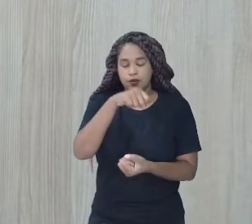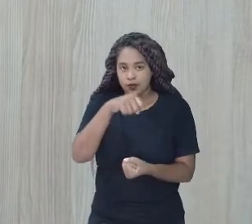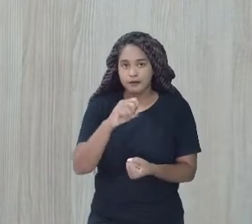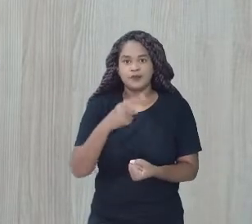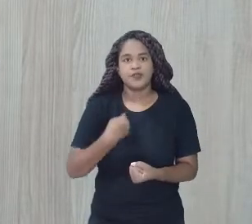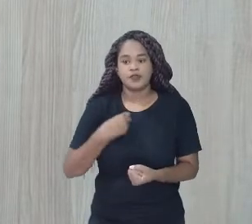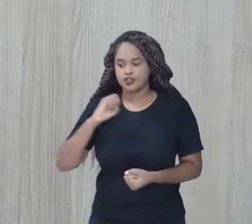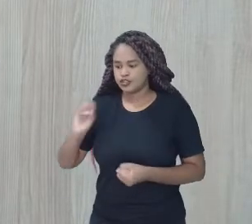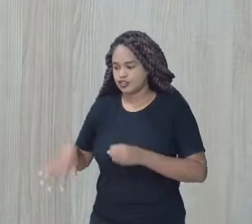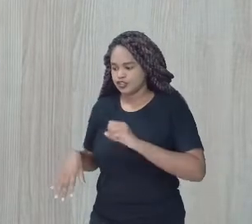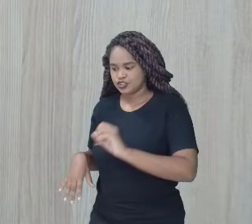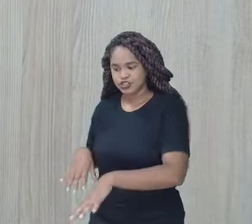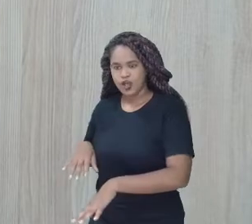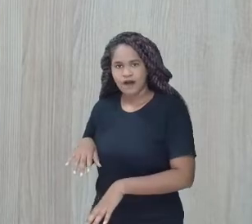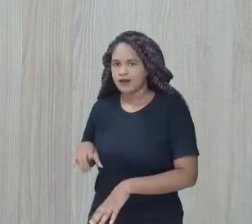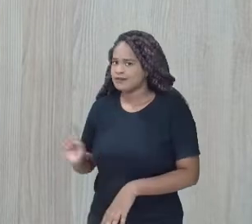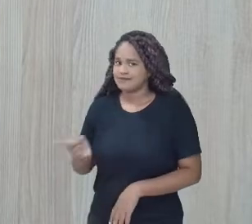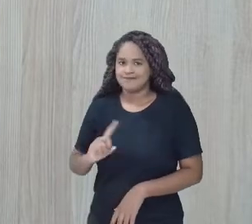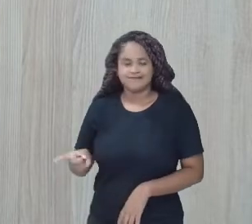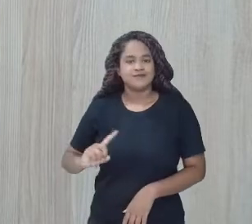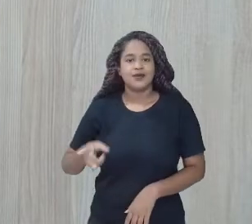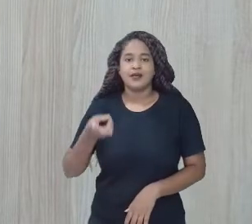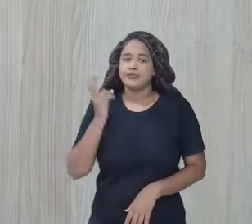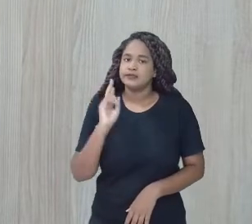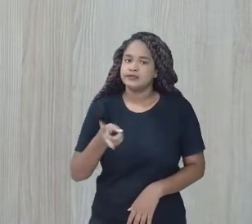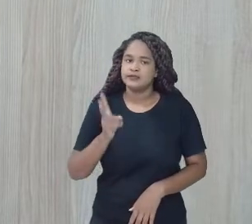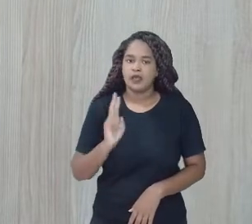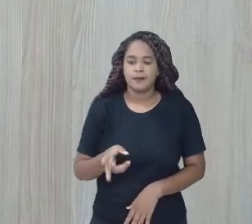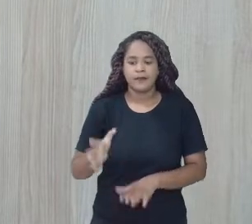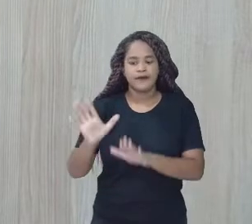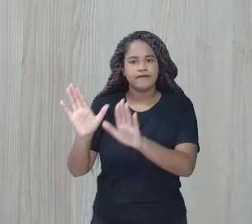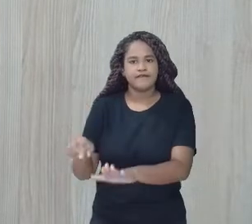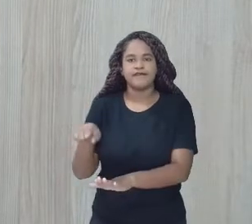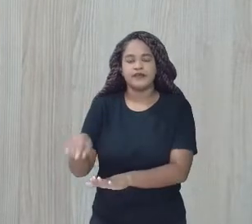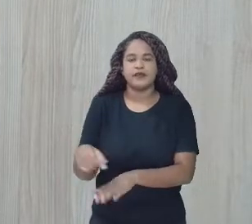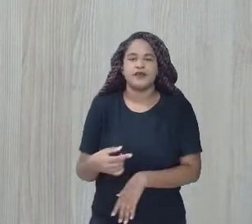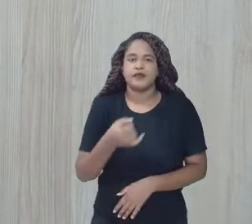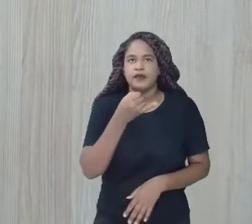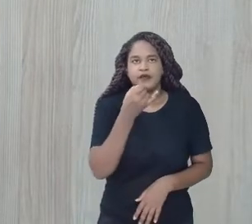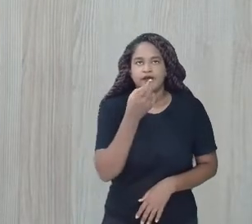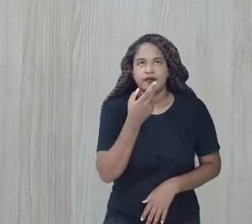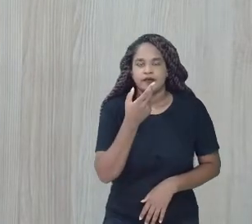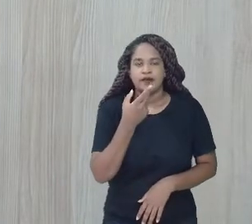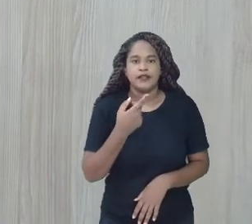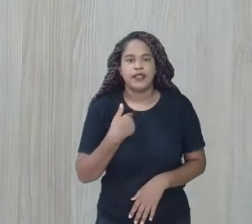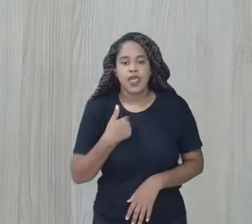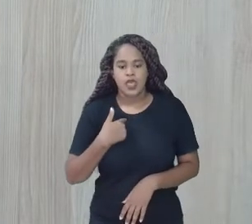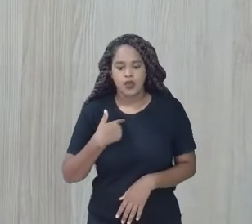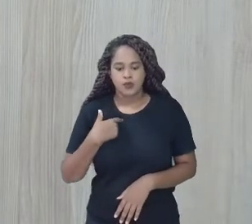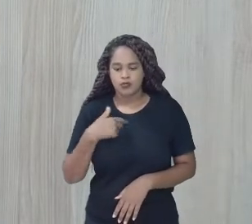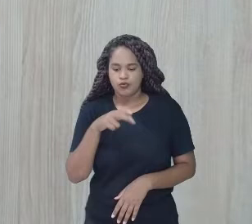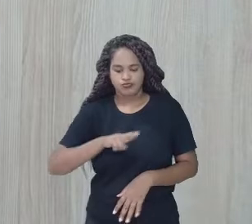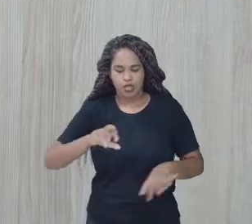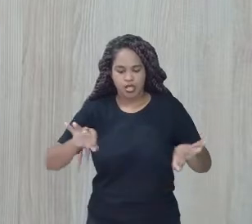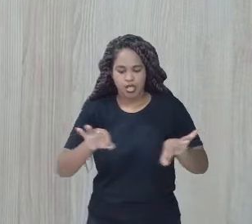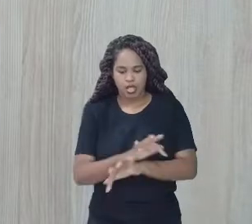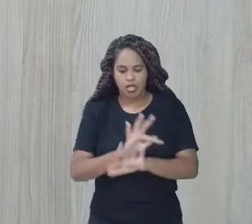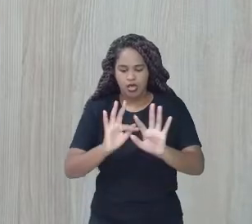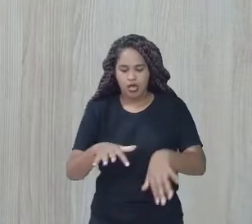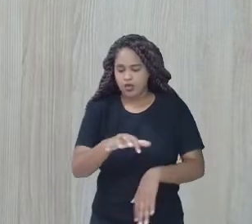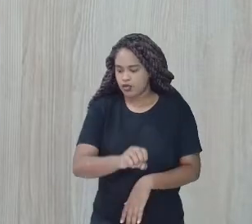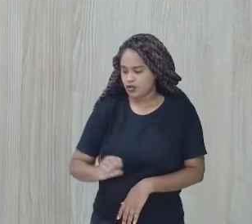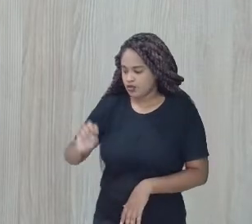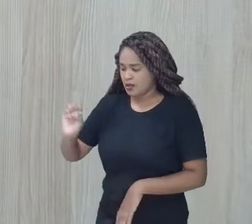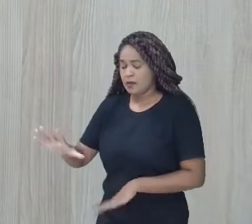não joga nada fora, né? A gente joga sempre, quando a gente joga e diz, vou jogar algo fora, a gente está jogando dentro do